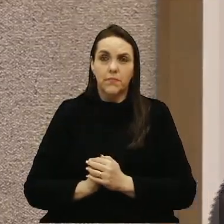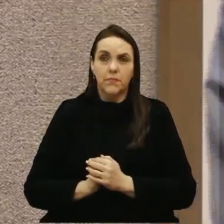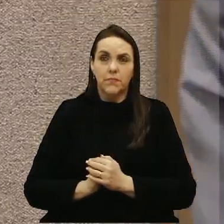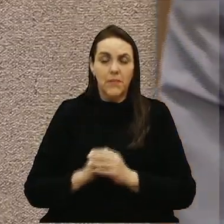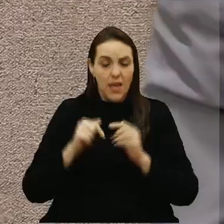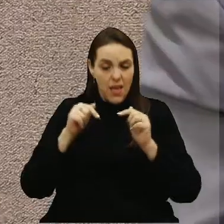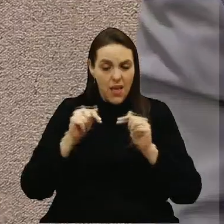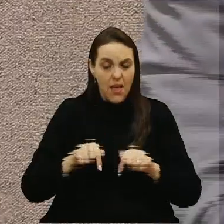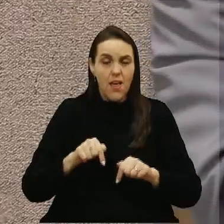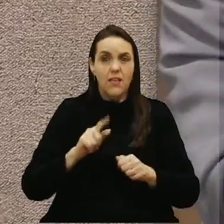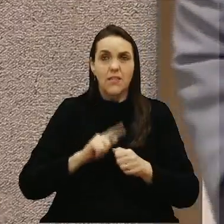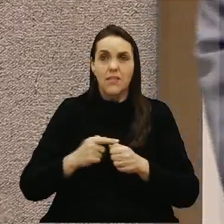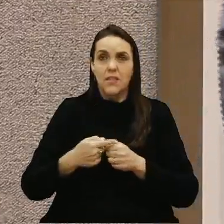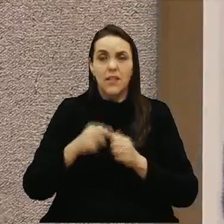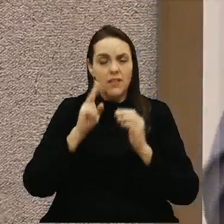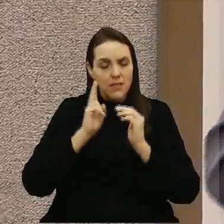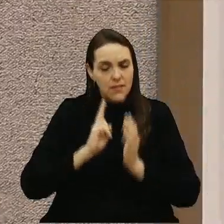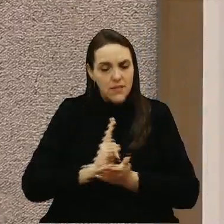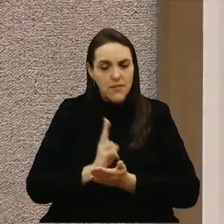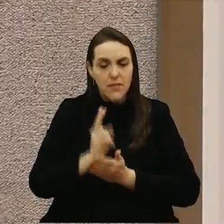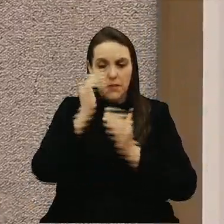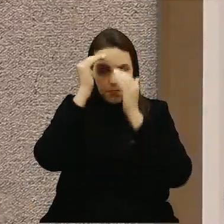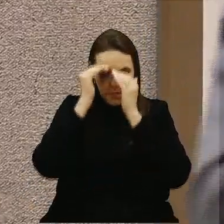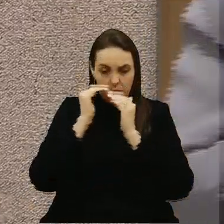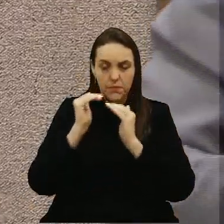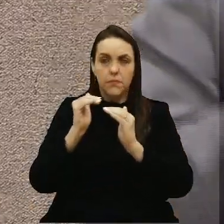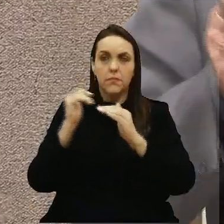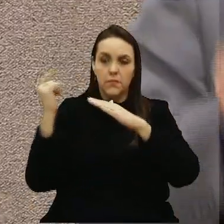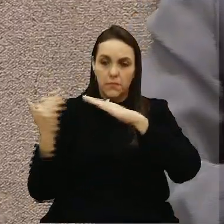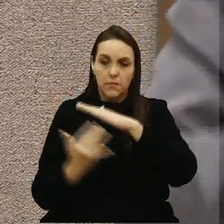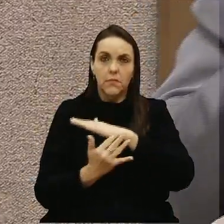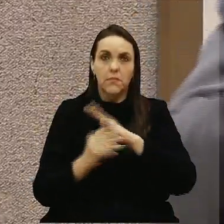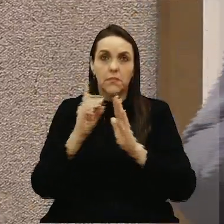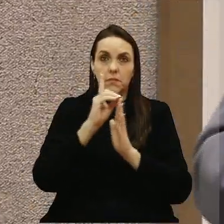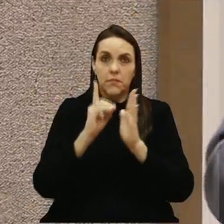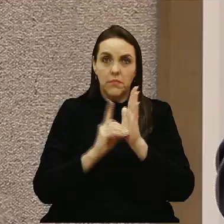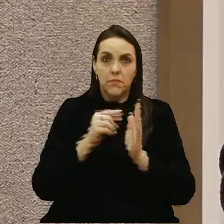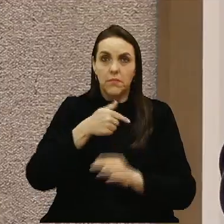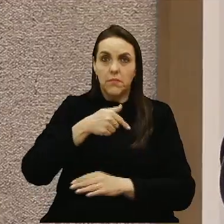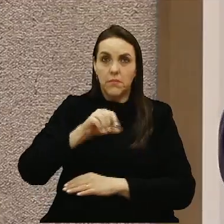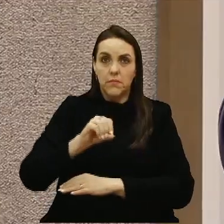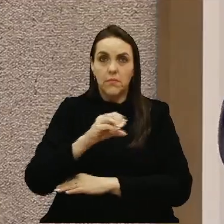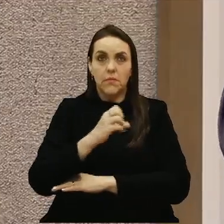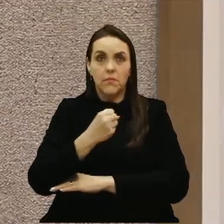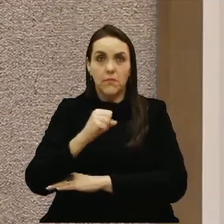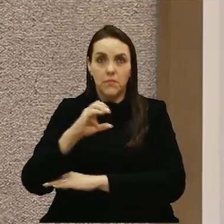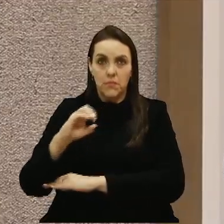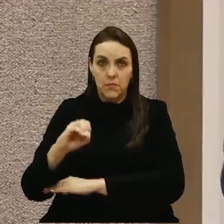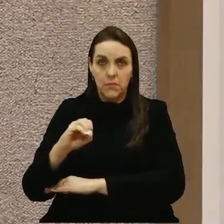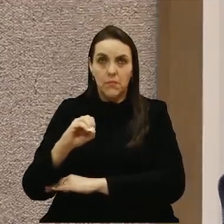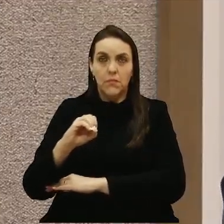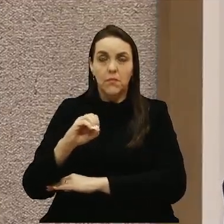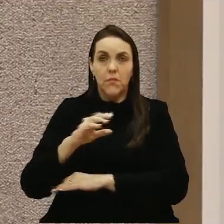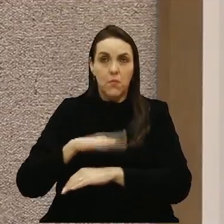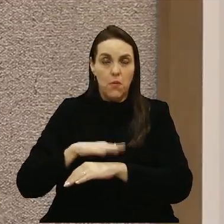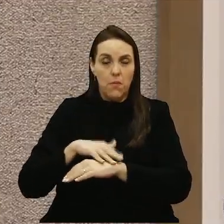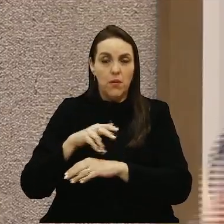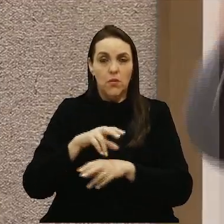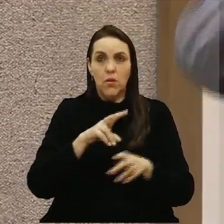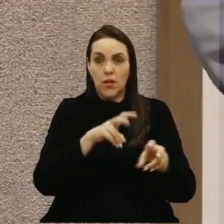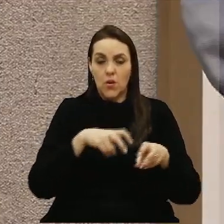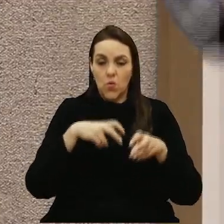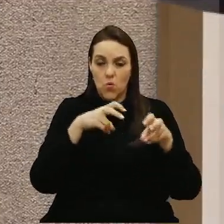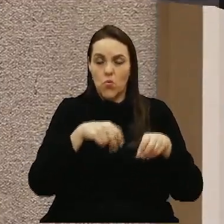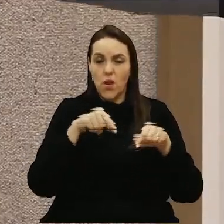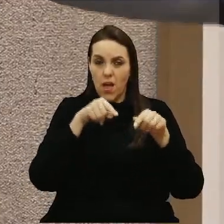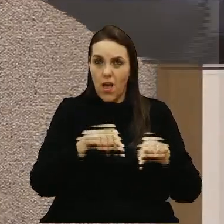Essa cidade sempre respeitou os imigrantes, porque na década de 70, 80, no tempo do êxodo rural, onde